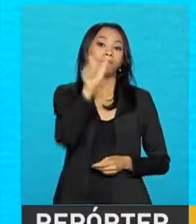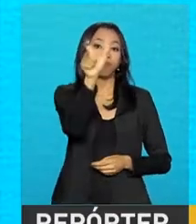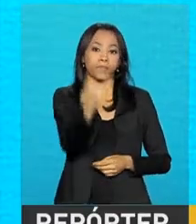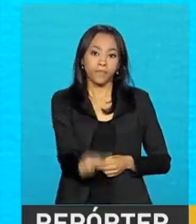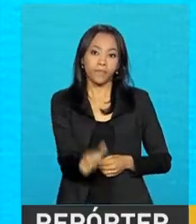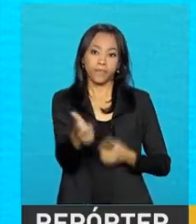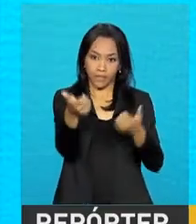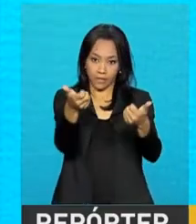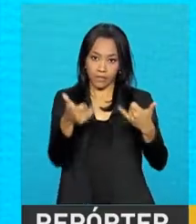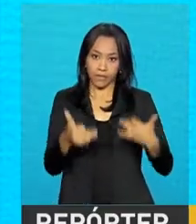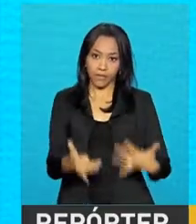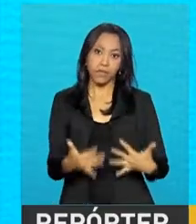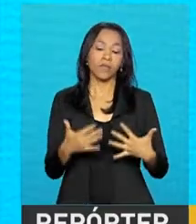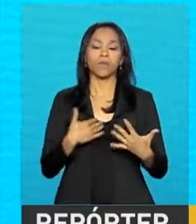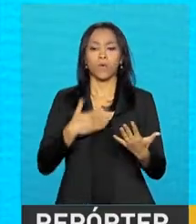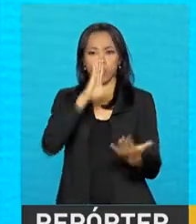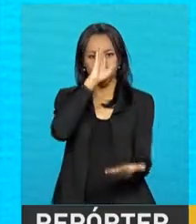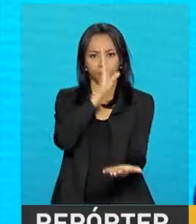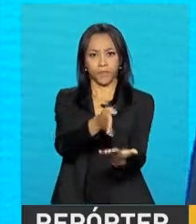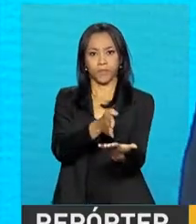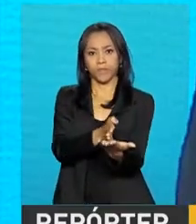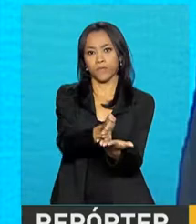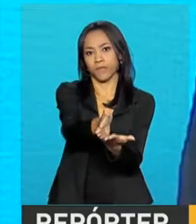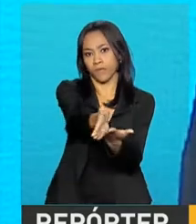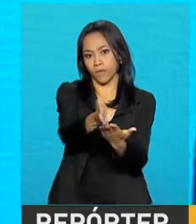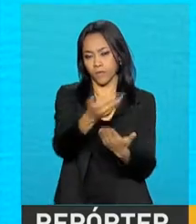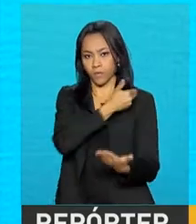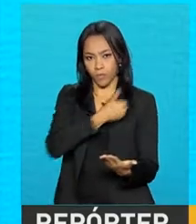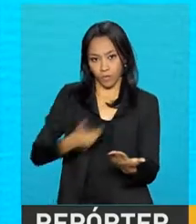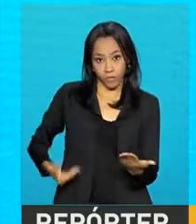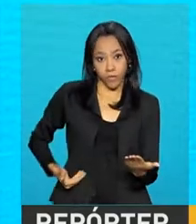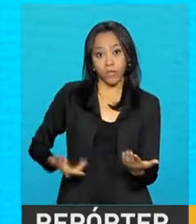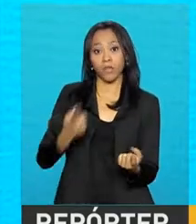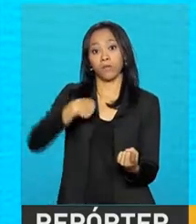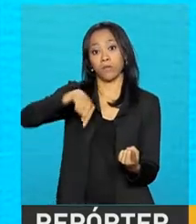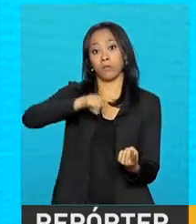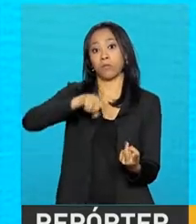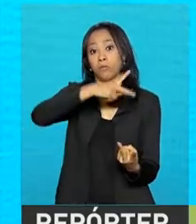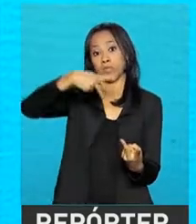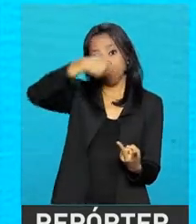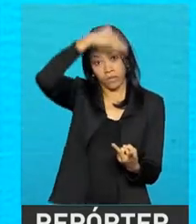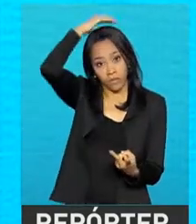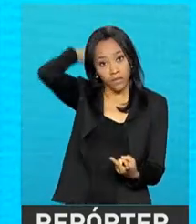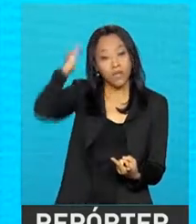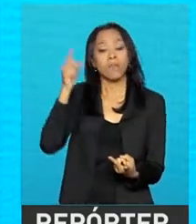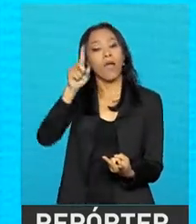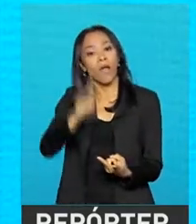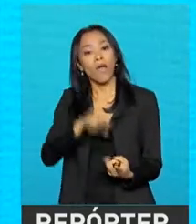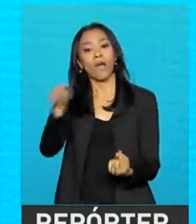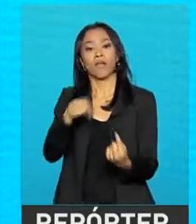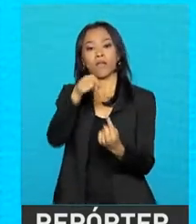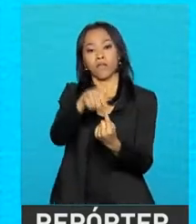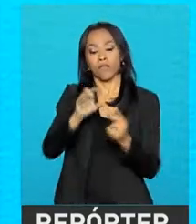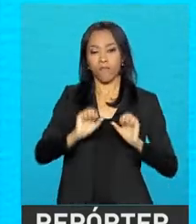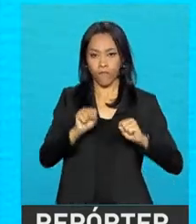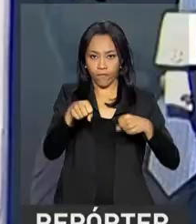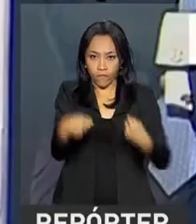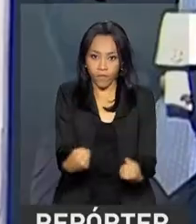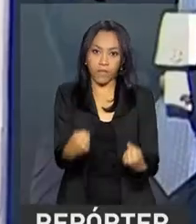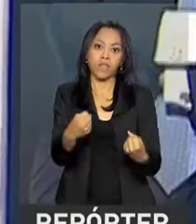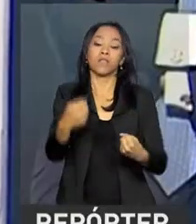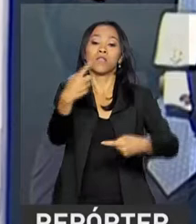do governo do presidente michel temer tido de fortalecer as políticas públicas e